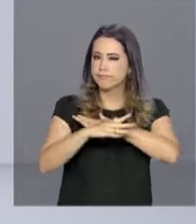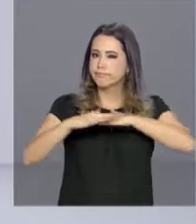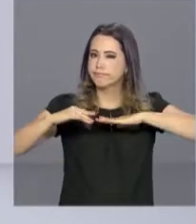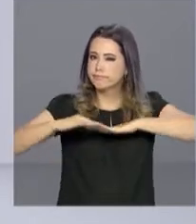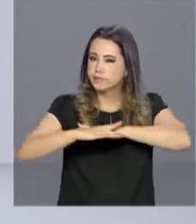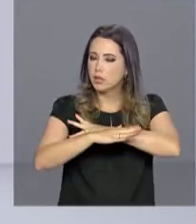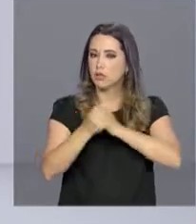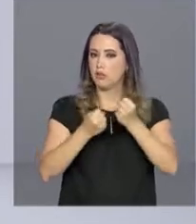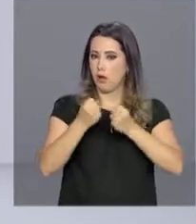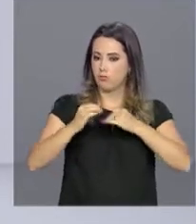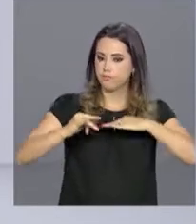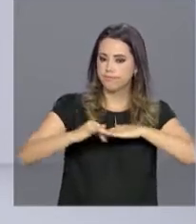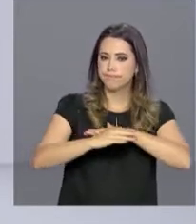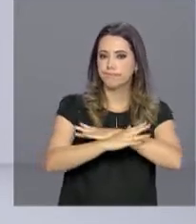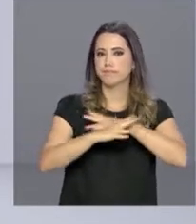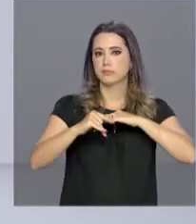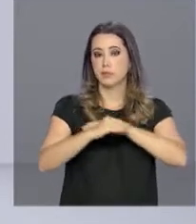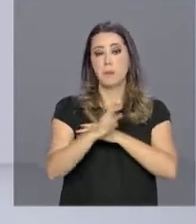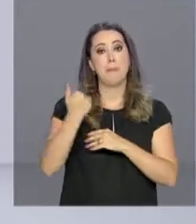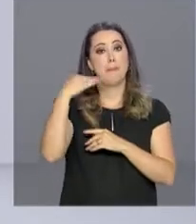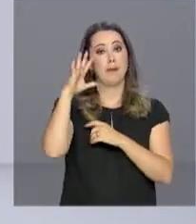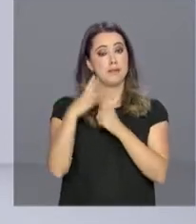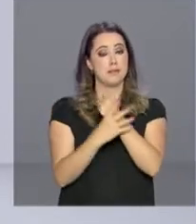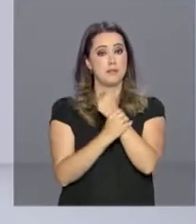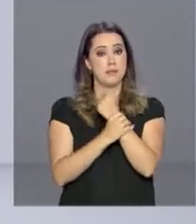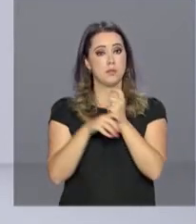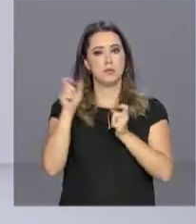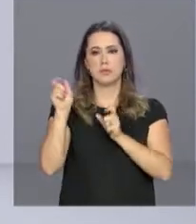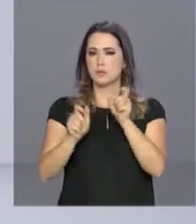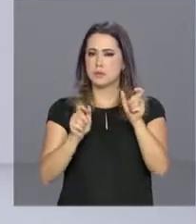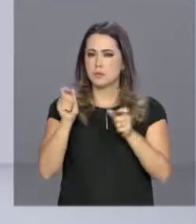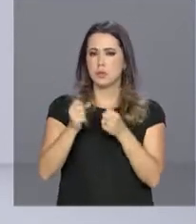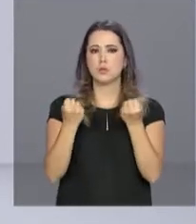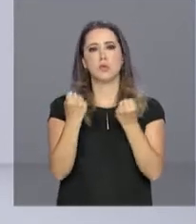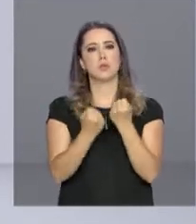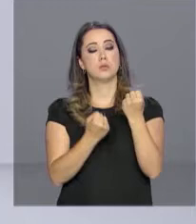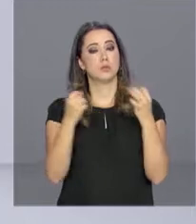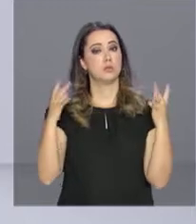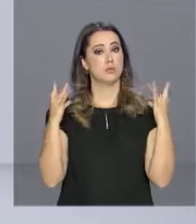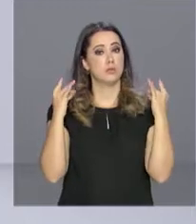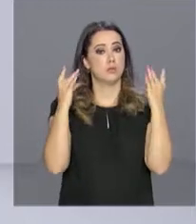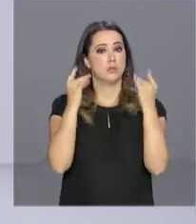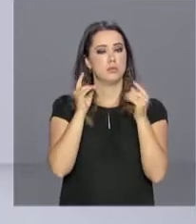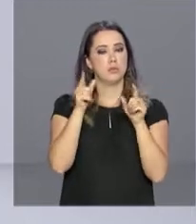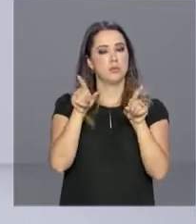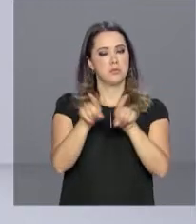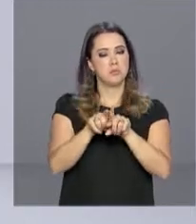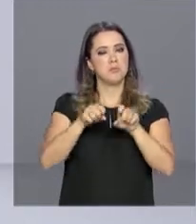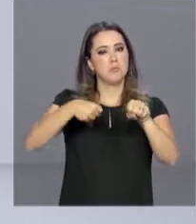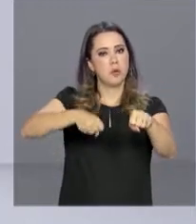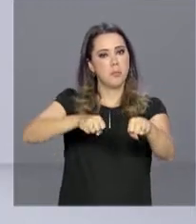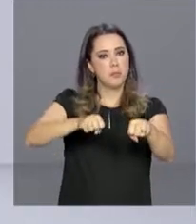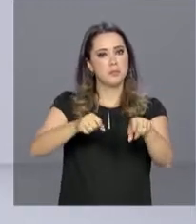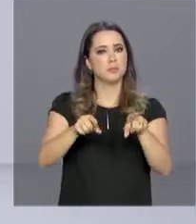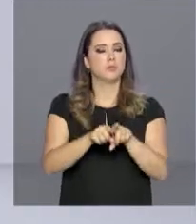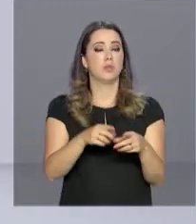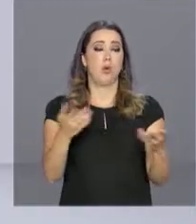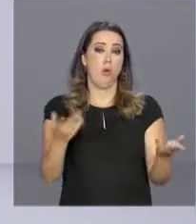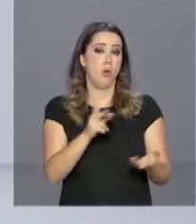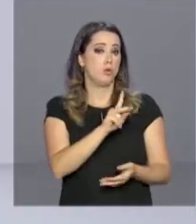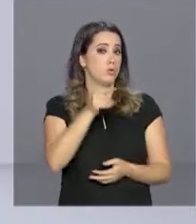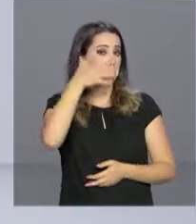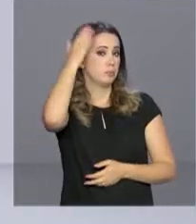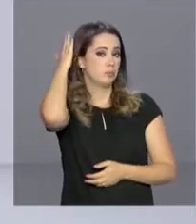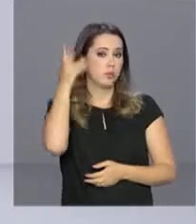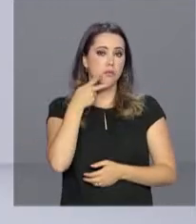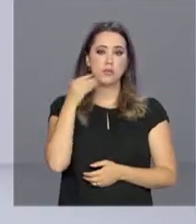mais segurança para motoristas passageiros e pedestres e motociclistas o presidente michel temer falou hoje sobre a